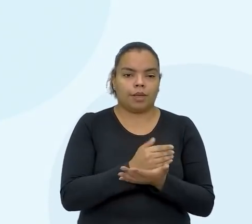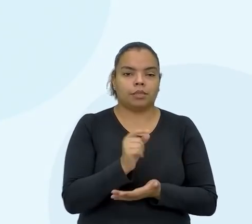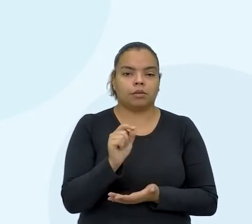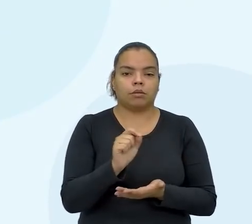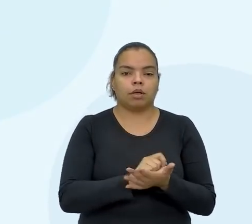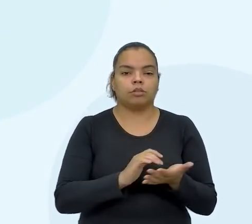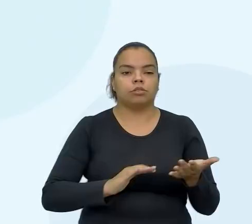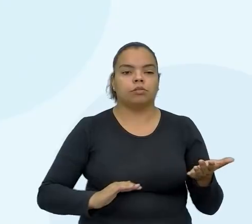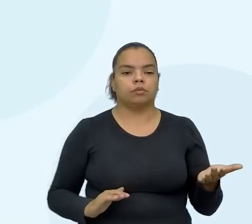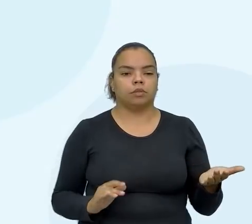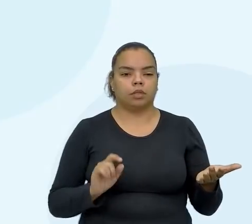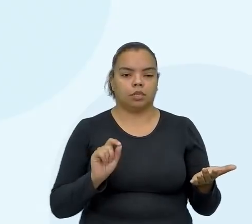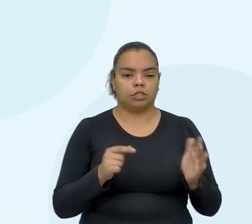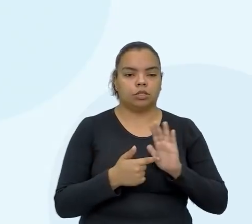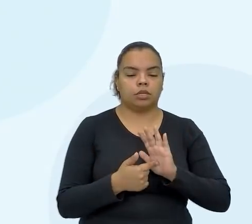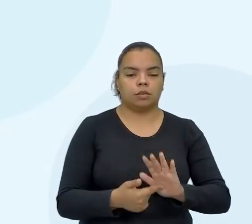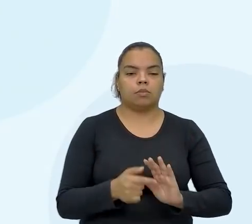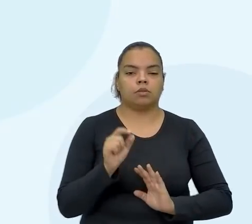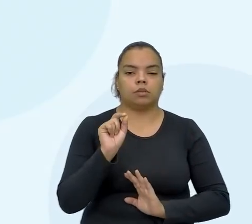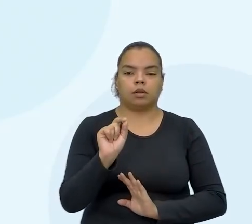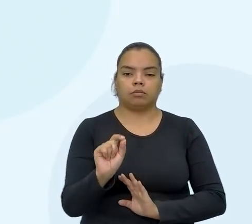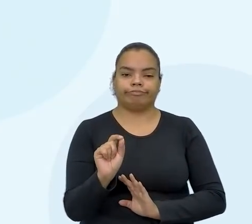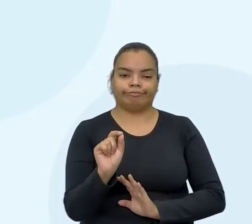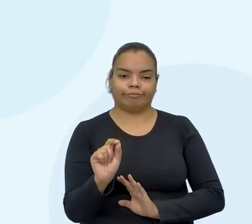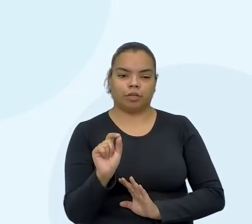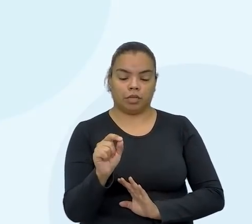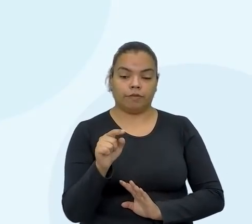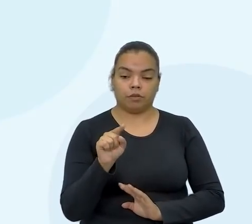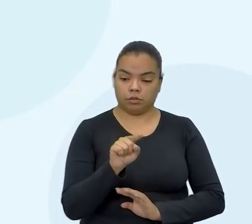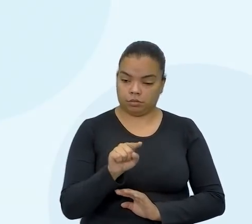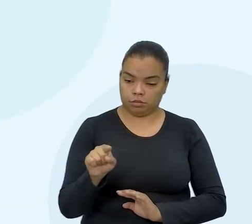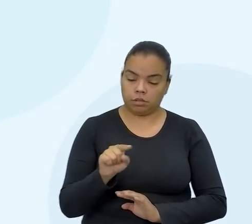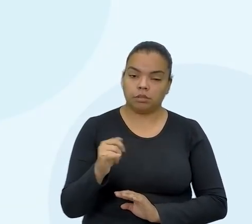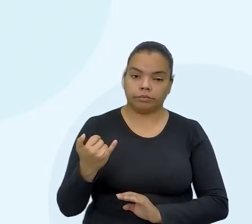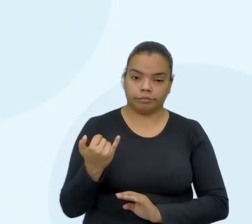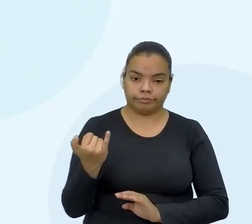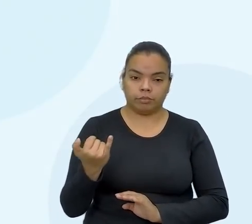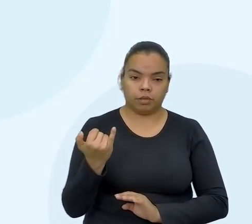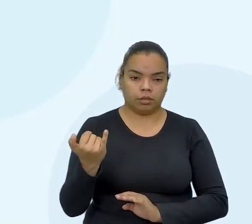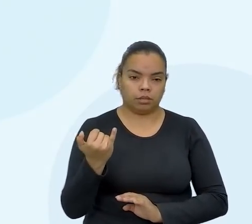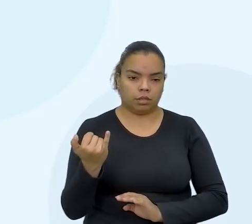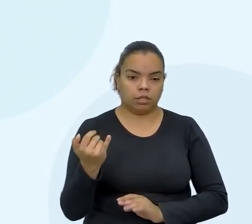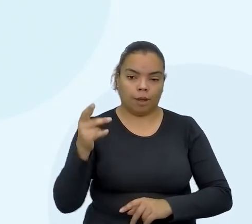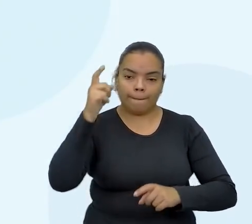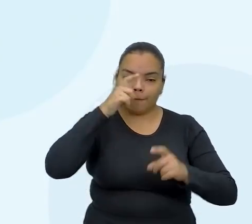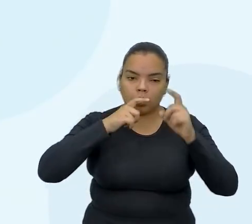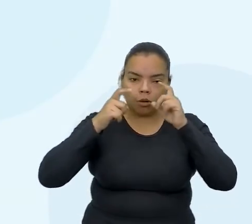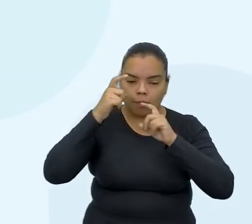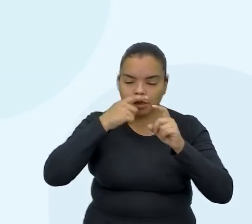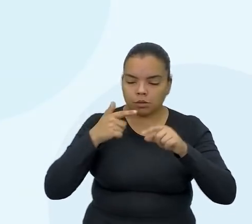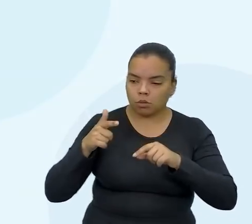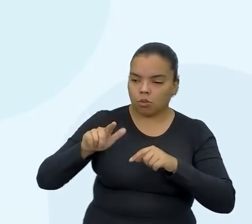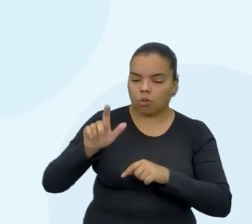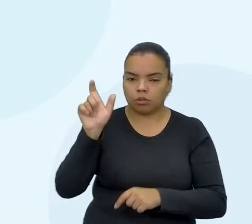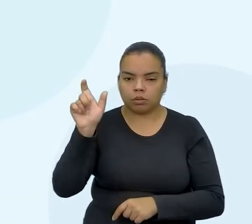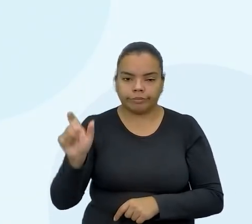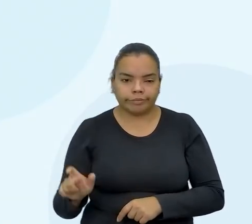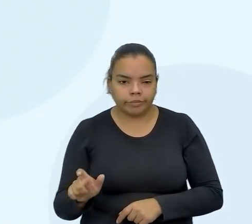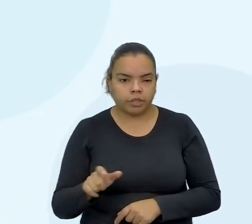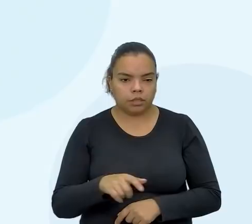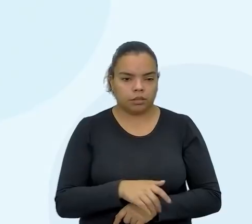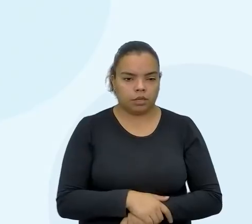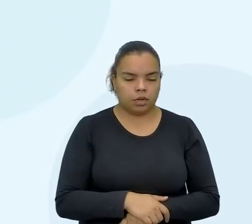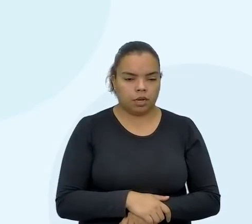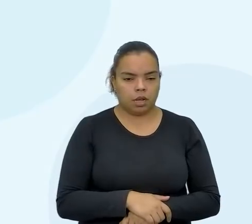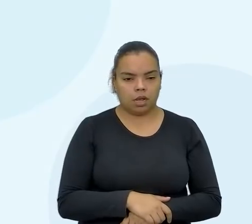atividade de demonstrar o que você se importa e se preocupa com o outro. Então, a gente não vai ler tudo aqui que está explícito